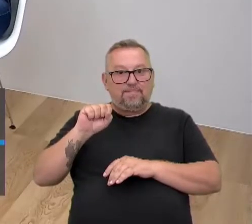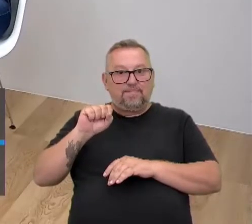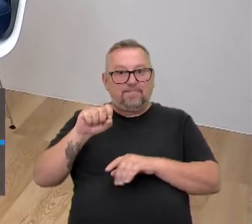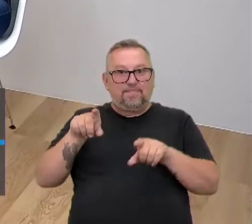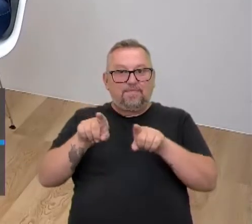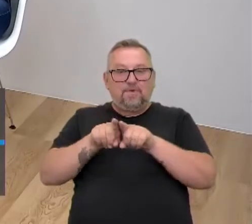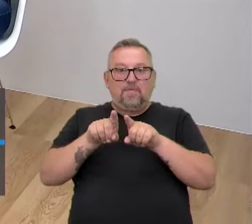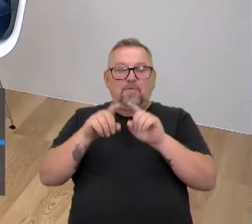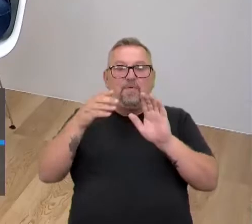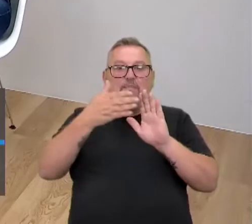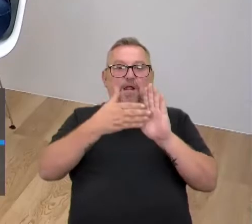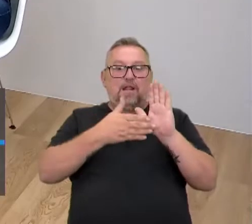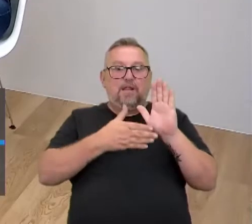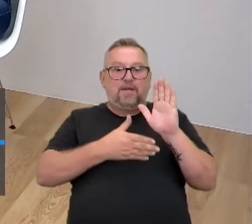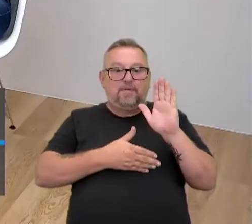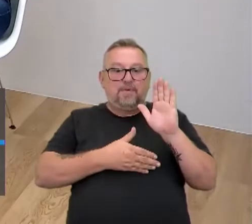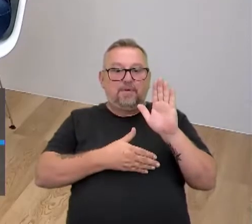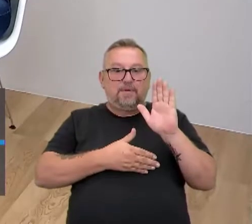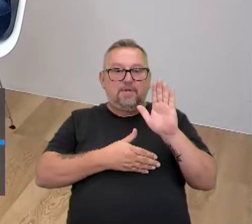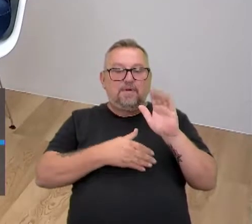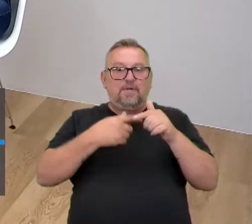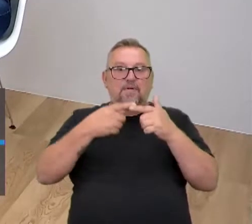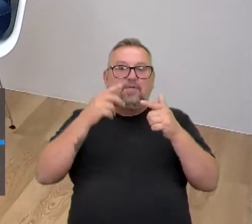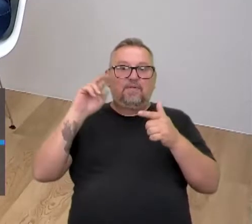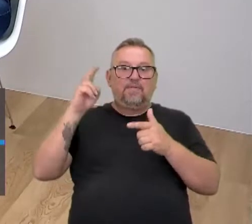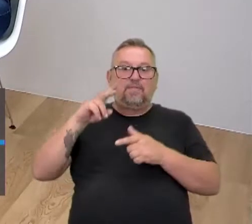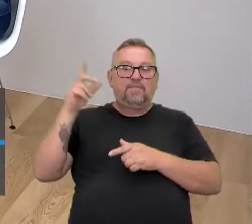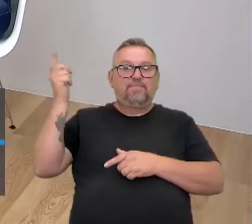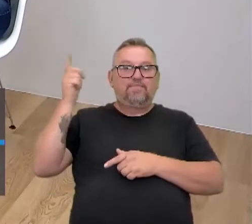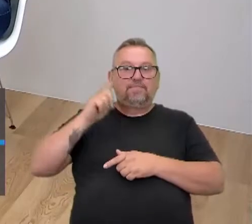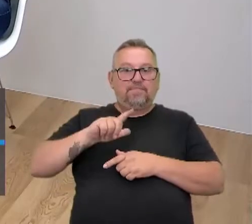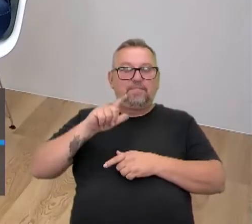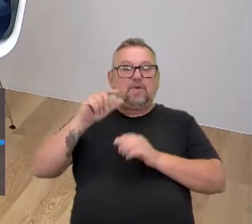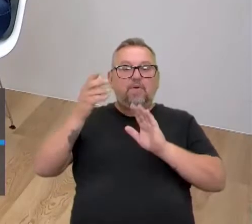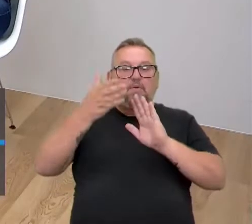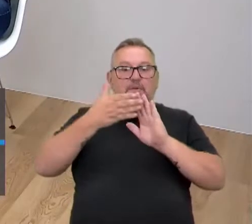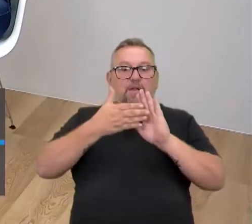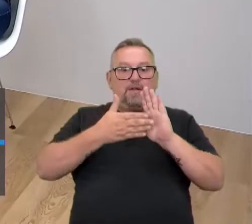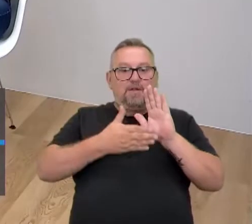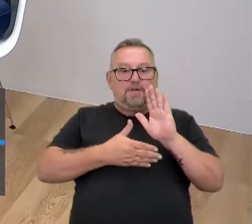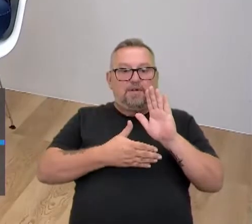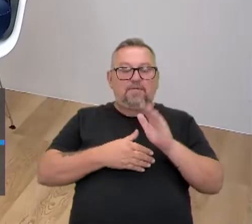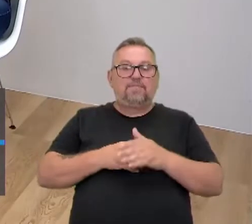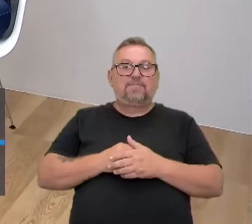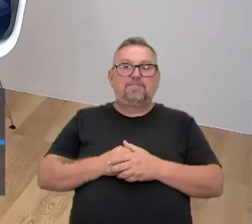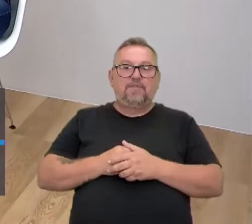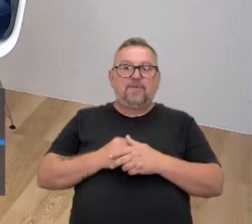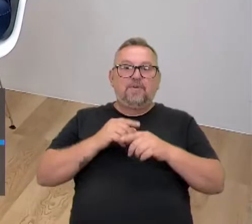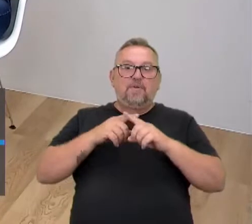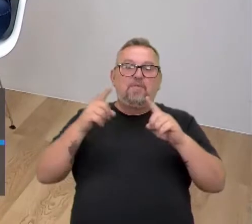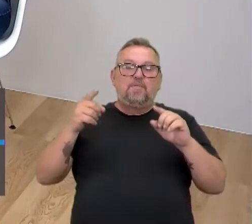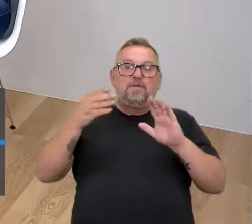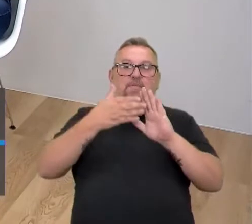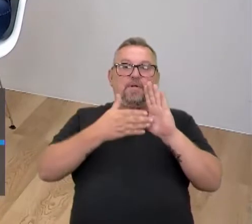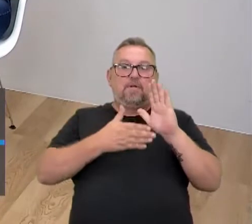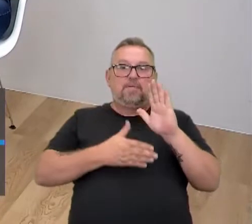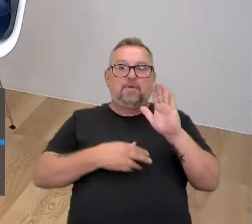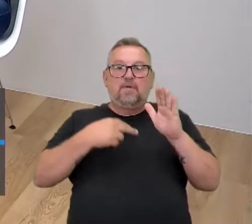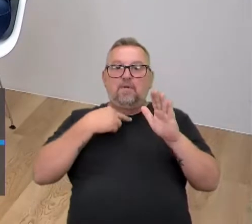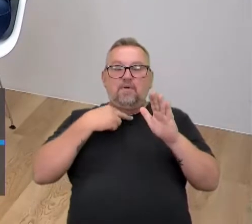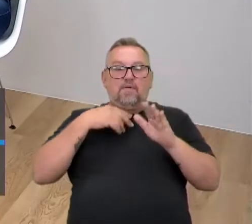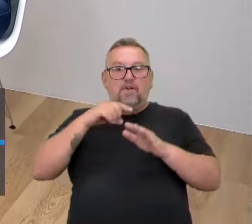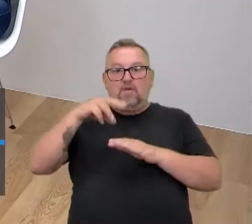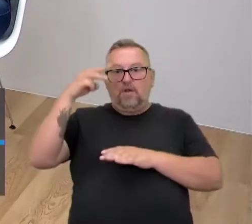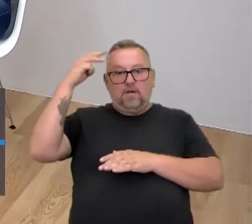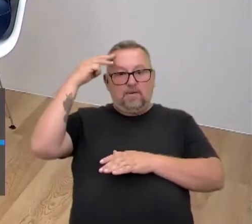fazer planejamentos. Na medida em que você doma a natureza, você consegue planejar. Tá. Só que esse planejamento não pode ficar só na